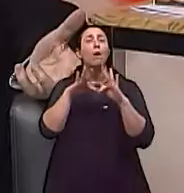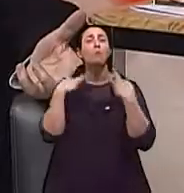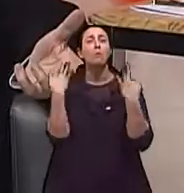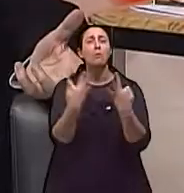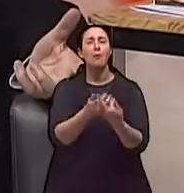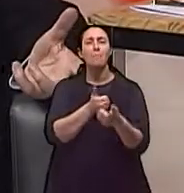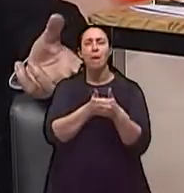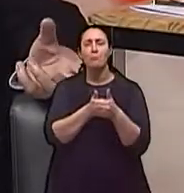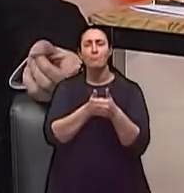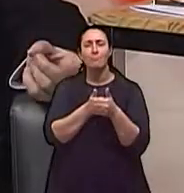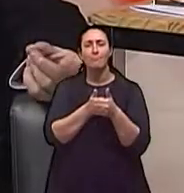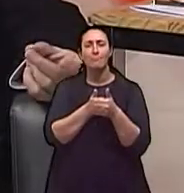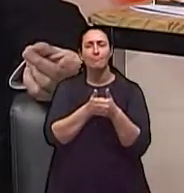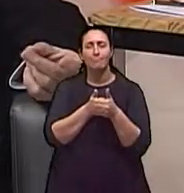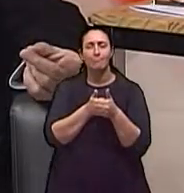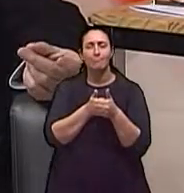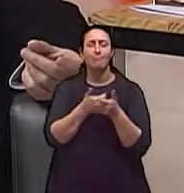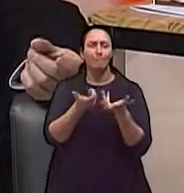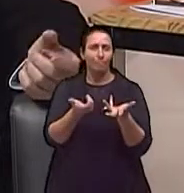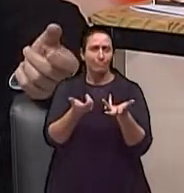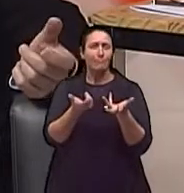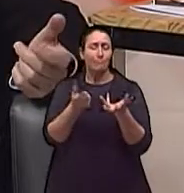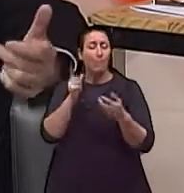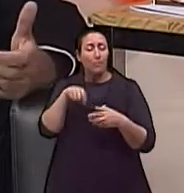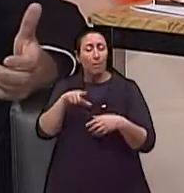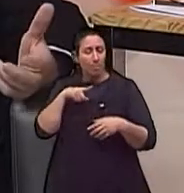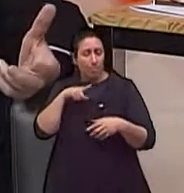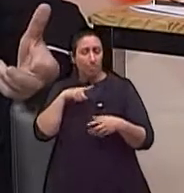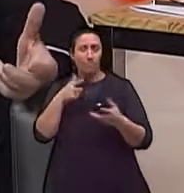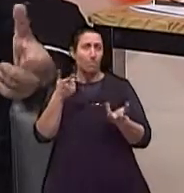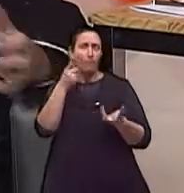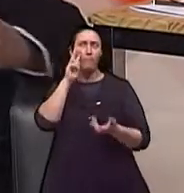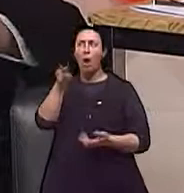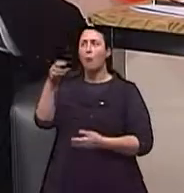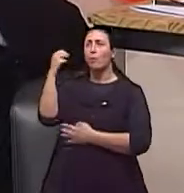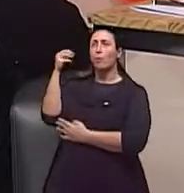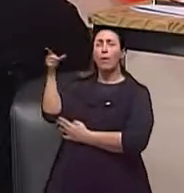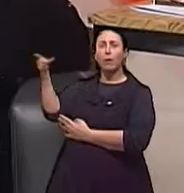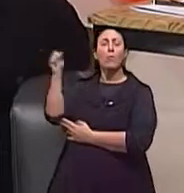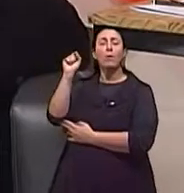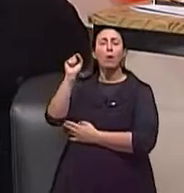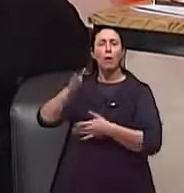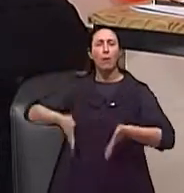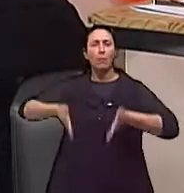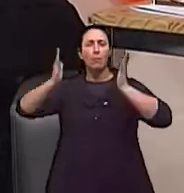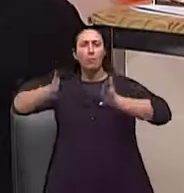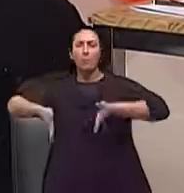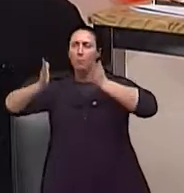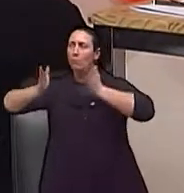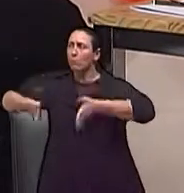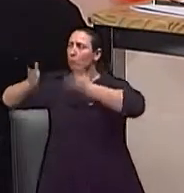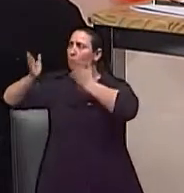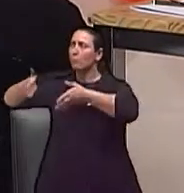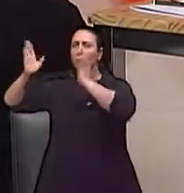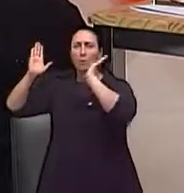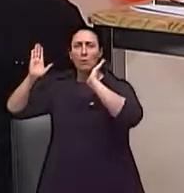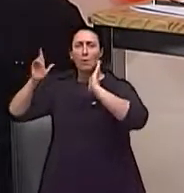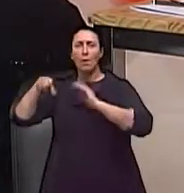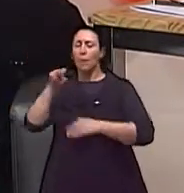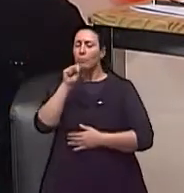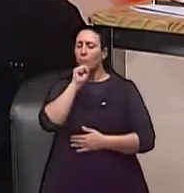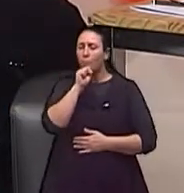mais longevos exatamente né O que que nós vamos ver em Porto Alegre apartamentos o vovô a